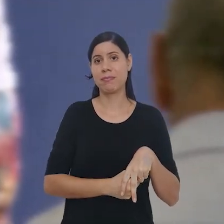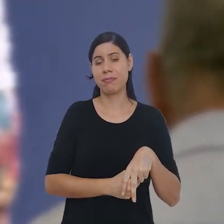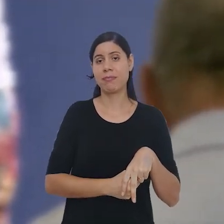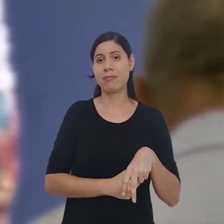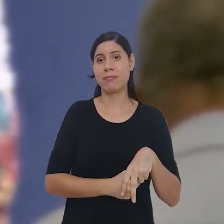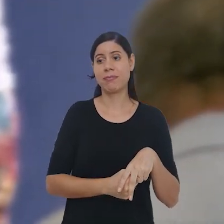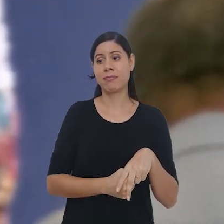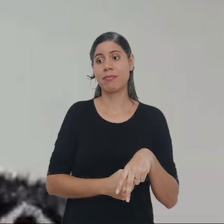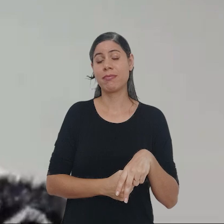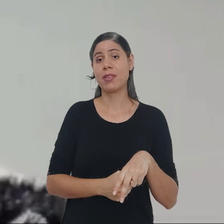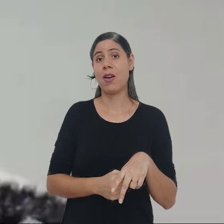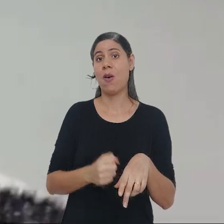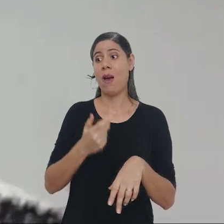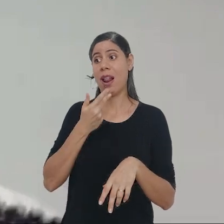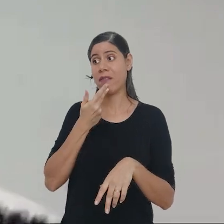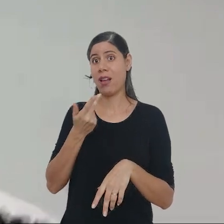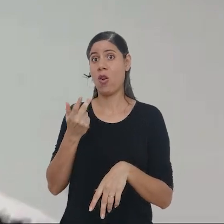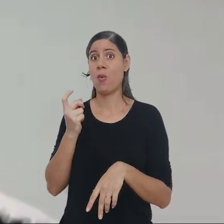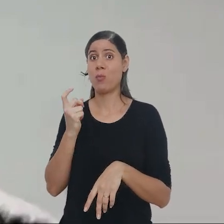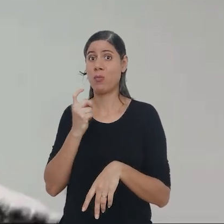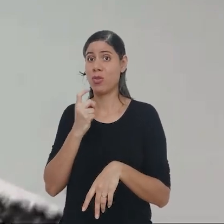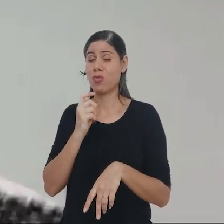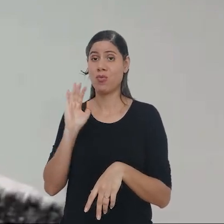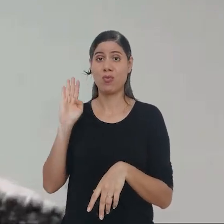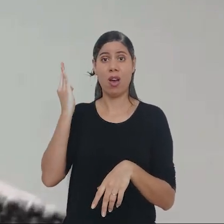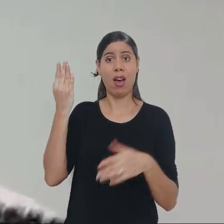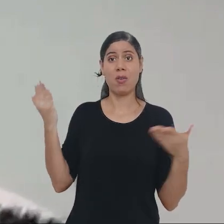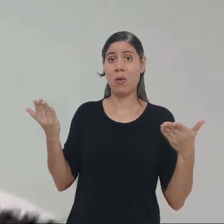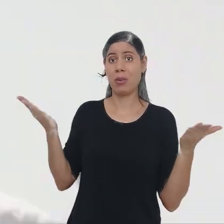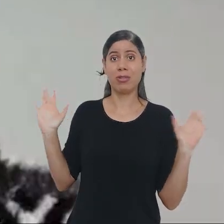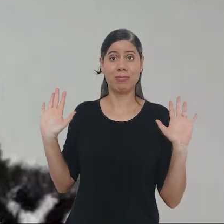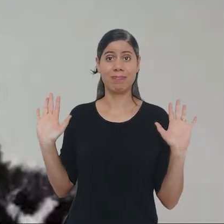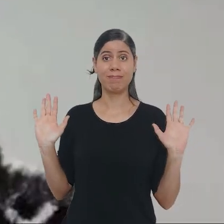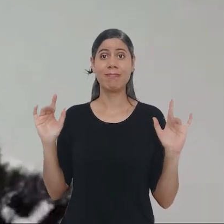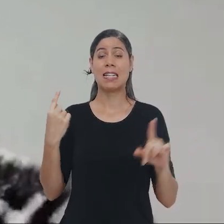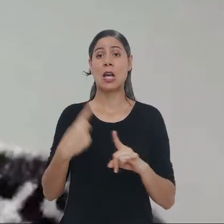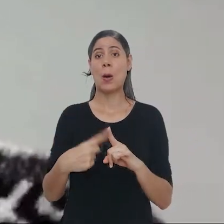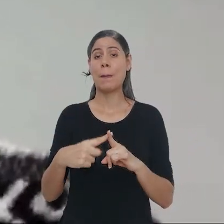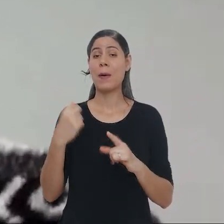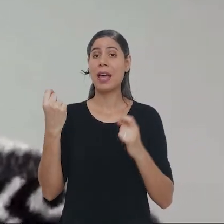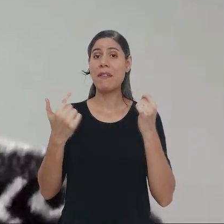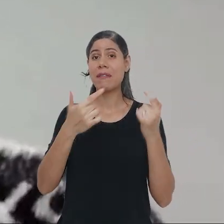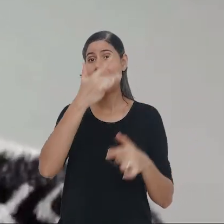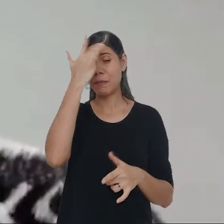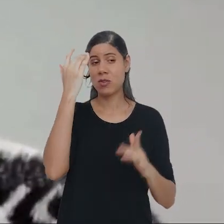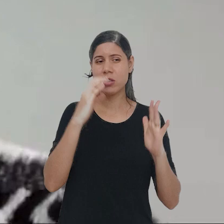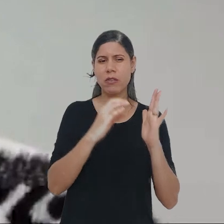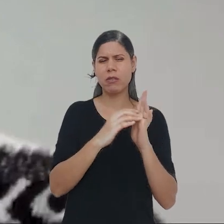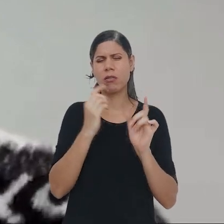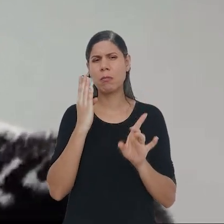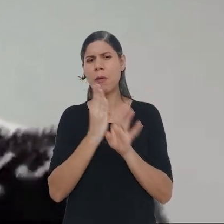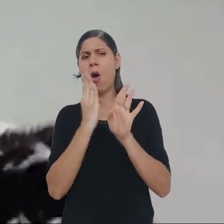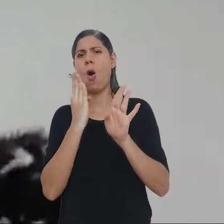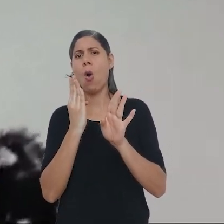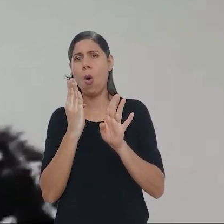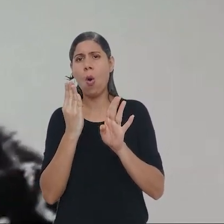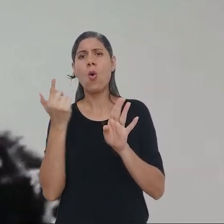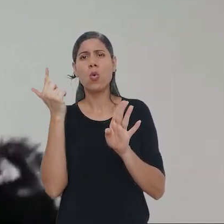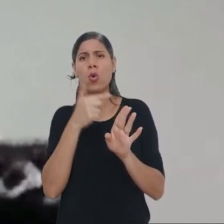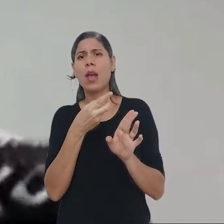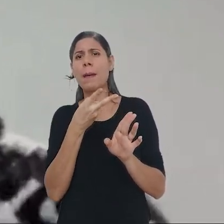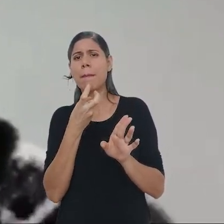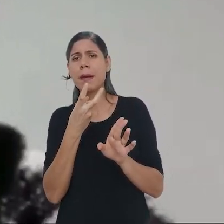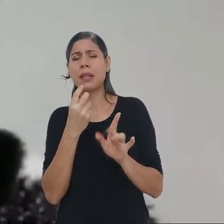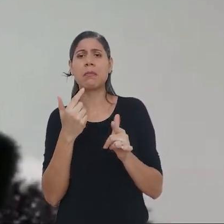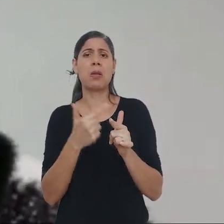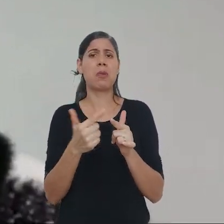de pensão por morte. O que vai acontecer? Vai dar fraude. Essa pessoa fez uma alegação, ou era falsa a alegação